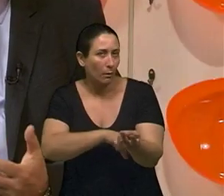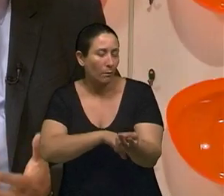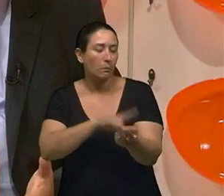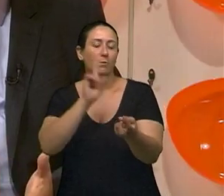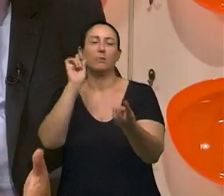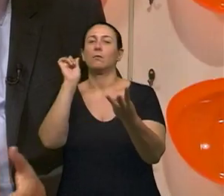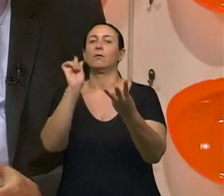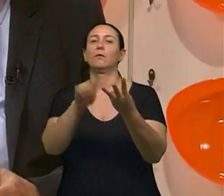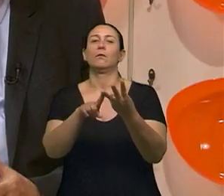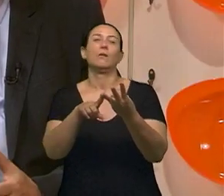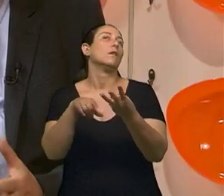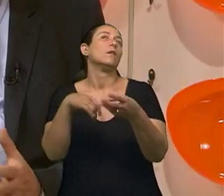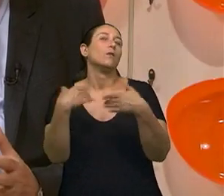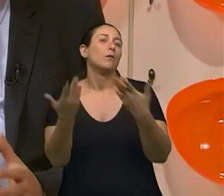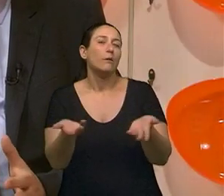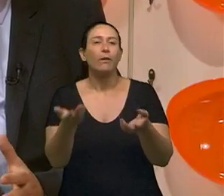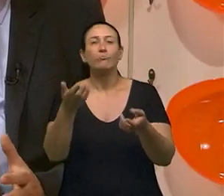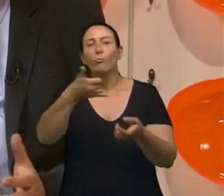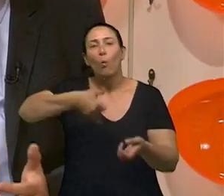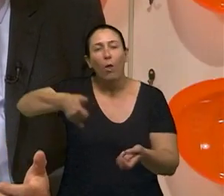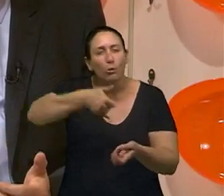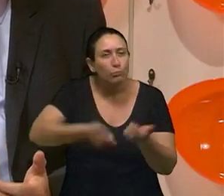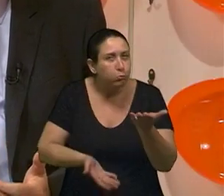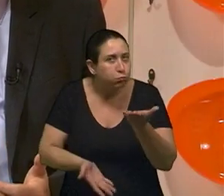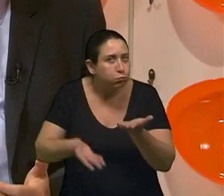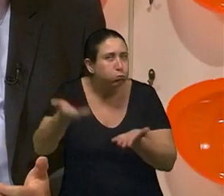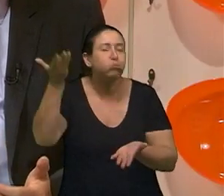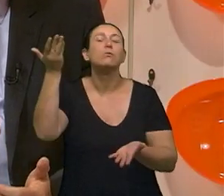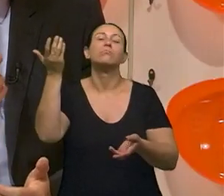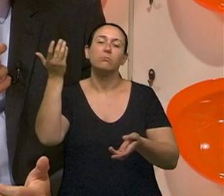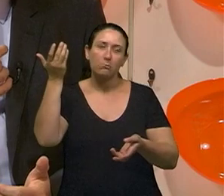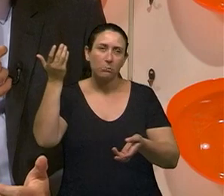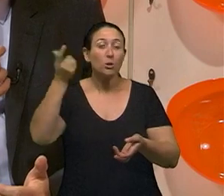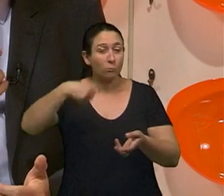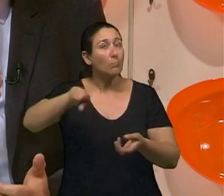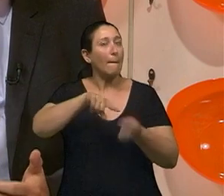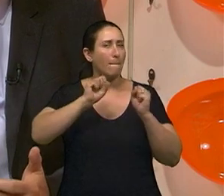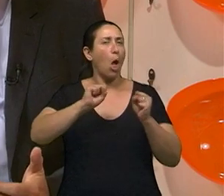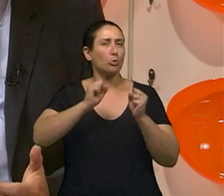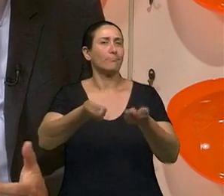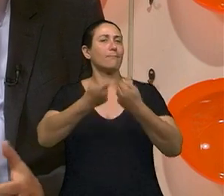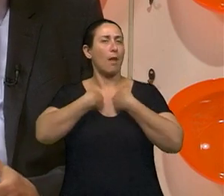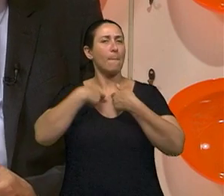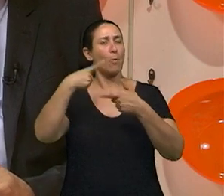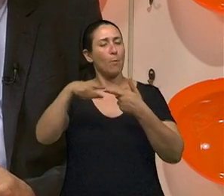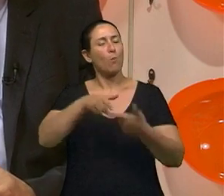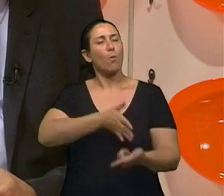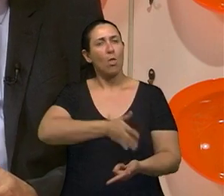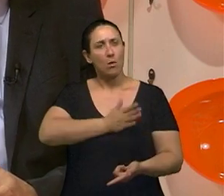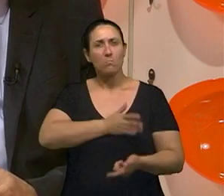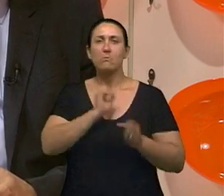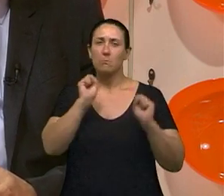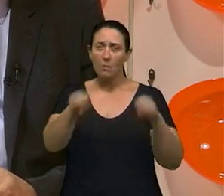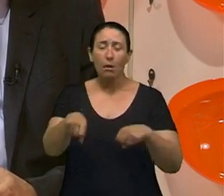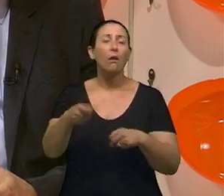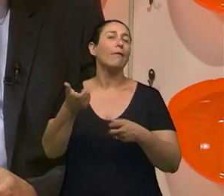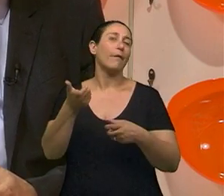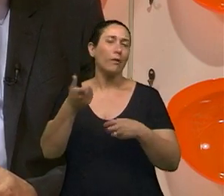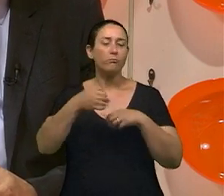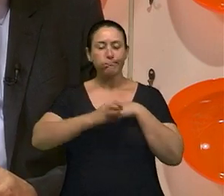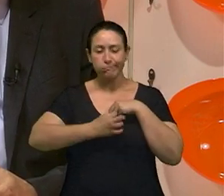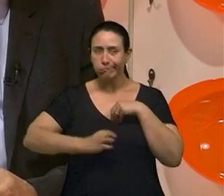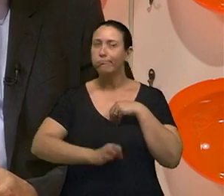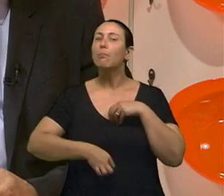ain metabólica colesterol elevado que aumentam a incidência das doenças cardíacas também aumentam a incidência do do